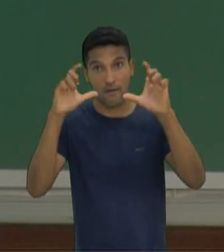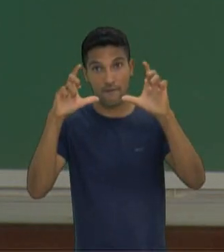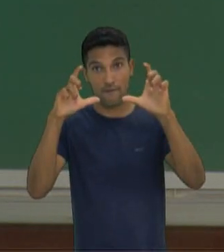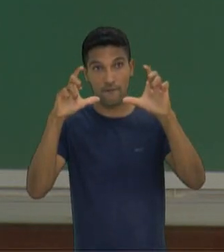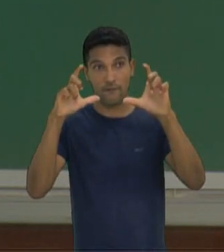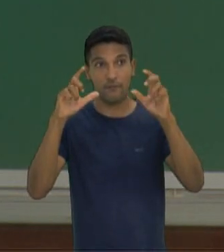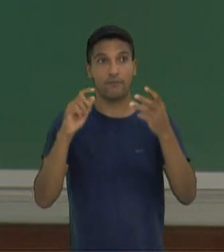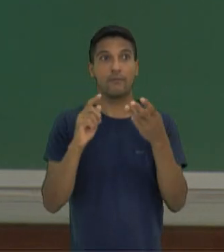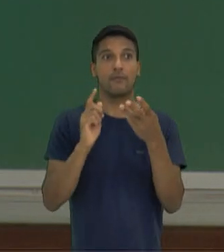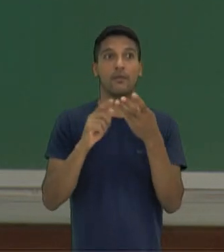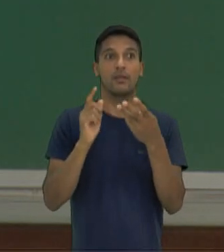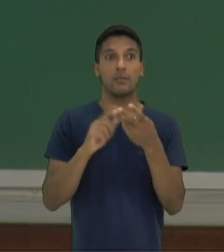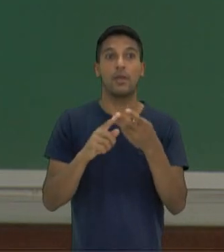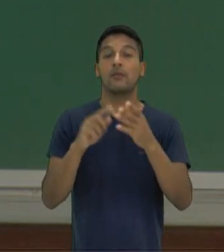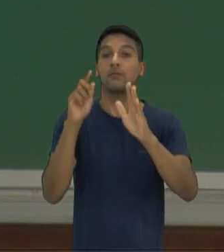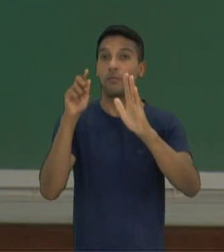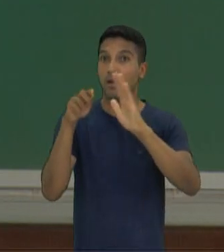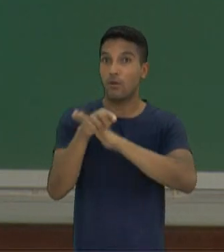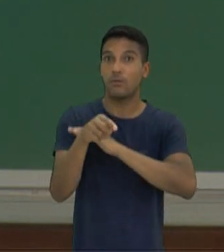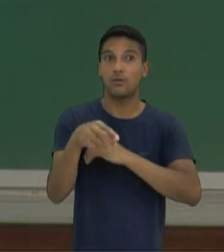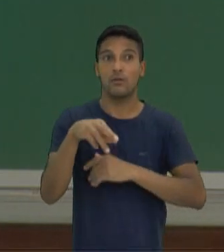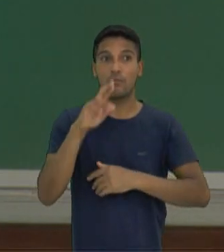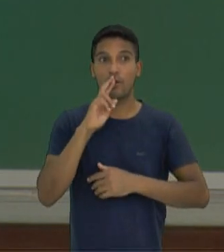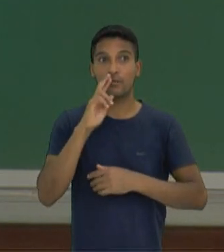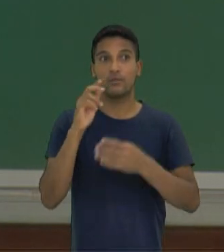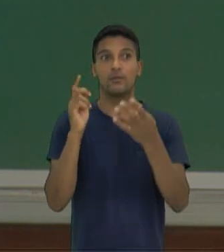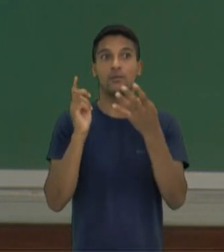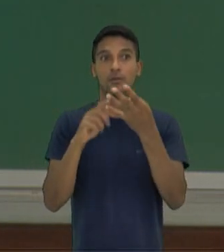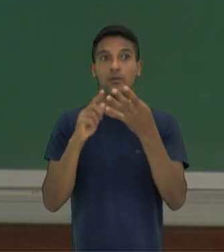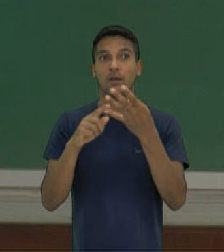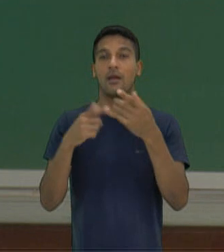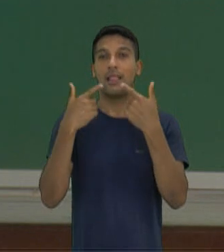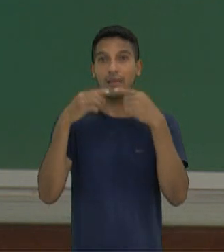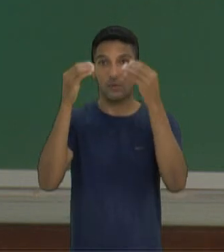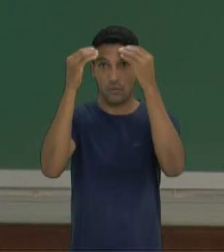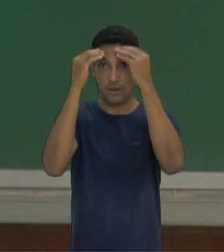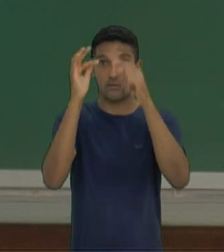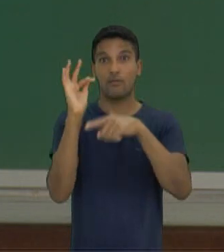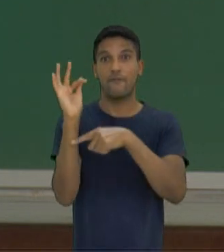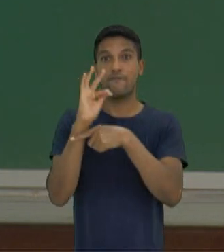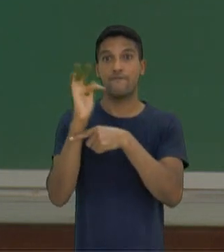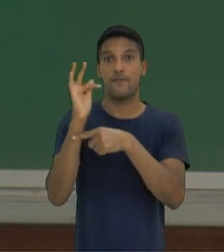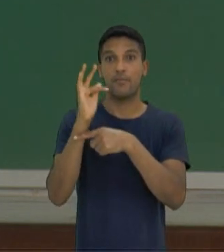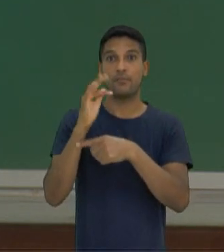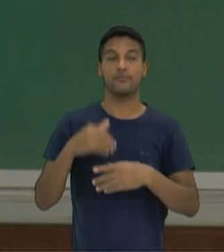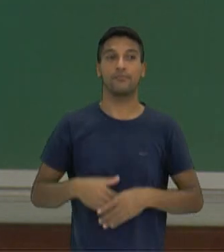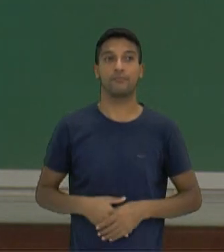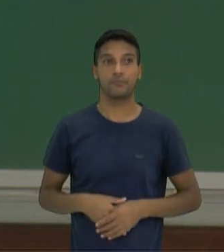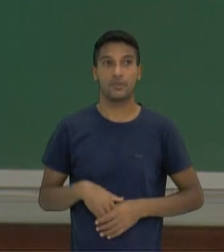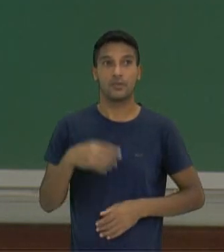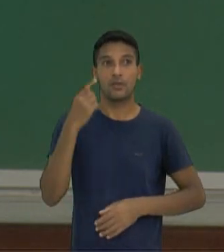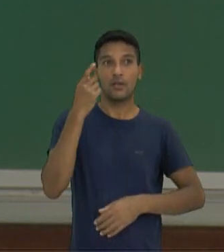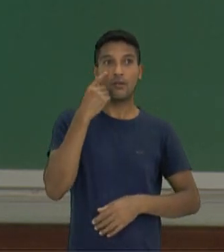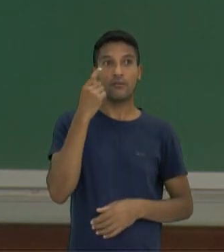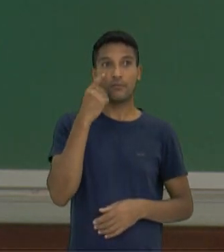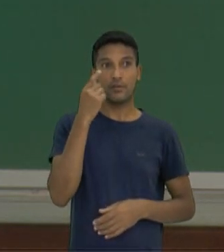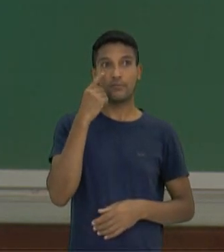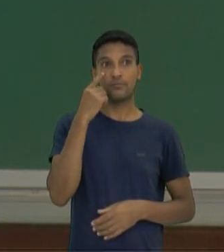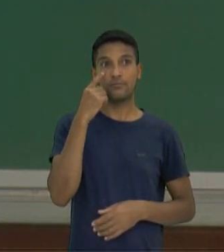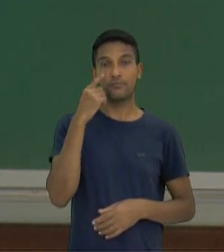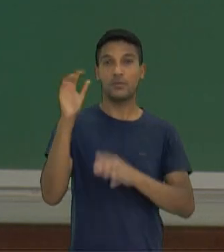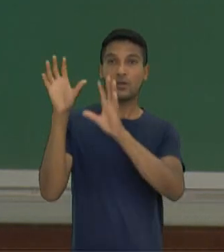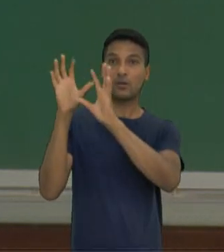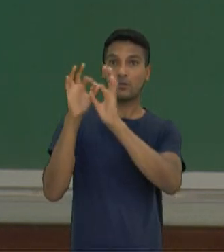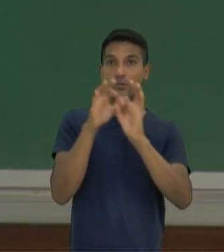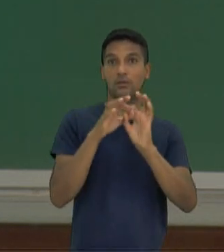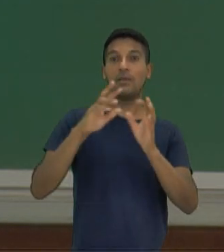ideia de resumir, de chamar a atenção para o tema. A contextualização, apresentar o tema, apresentar a